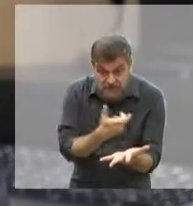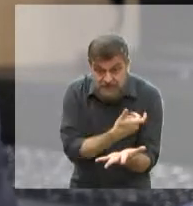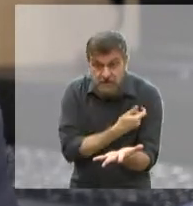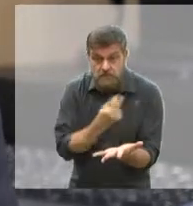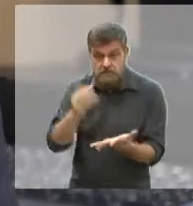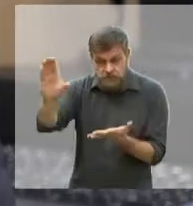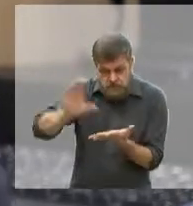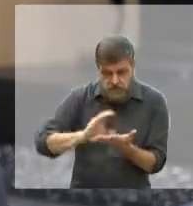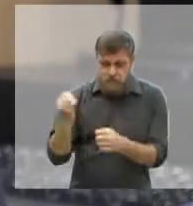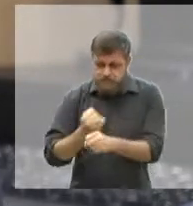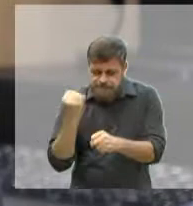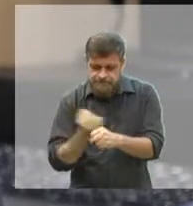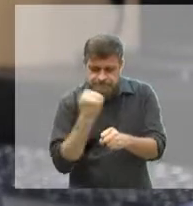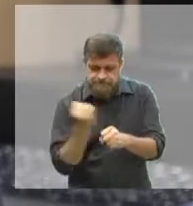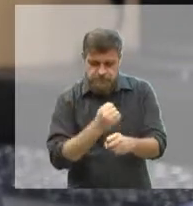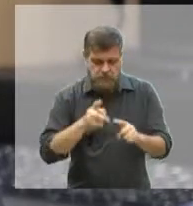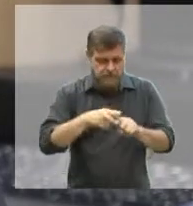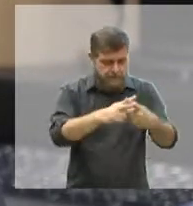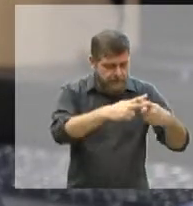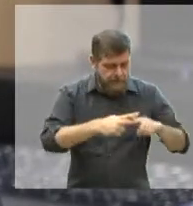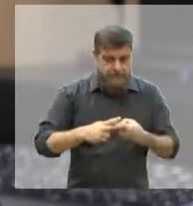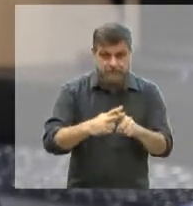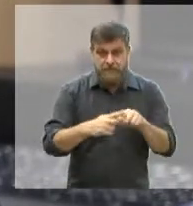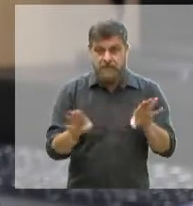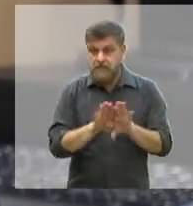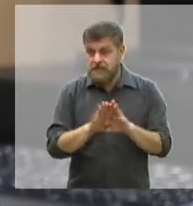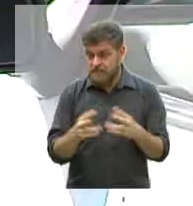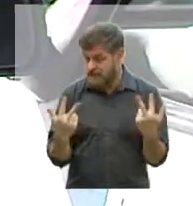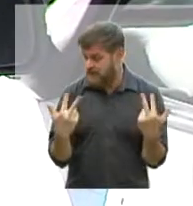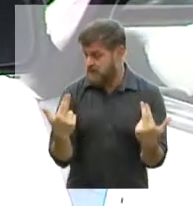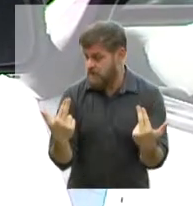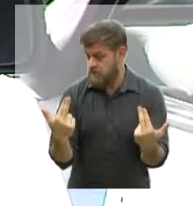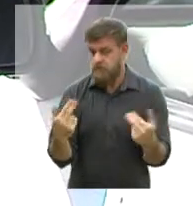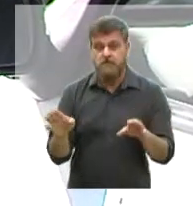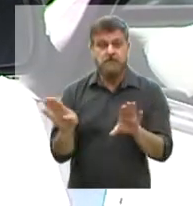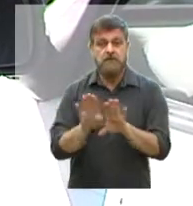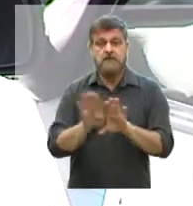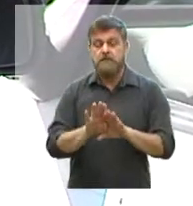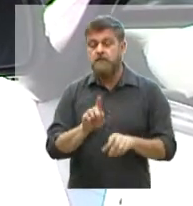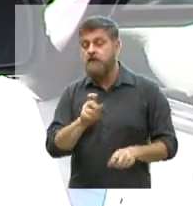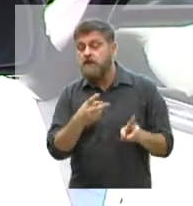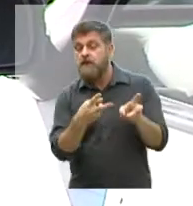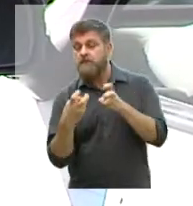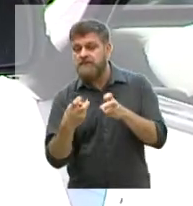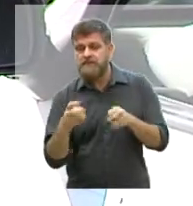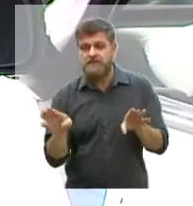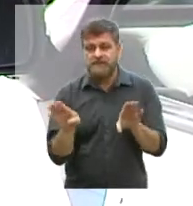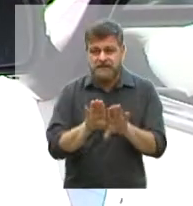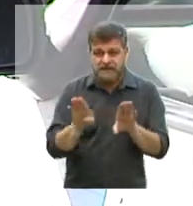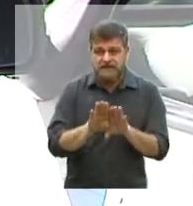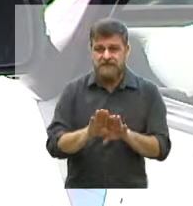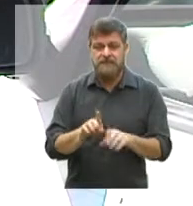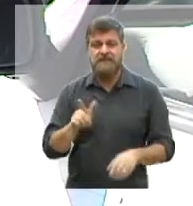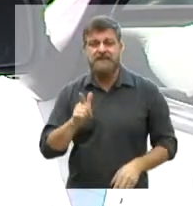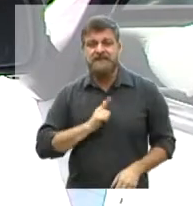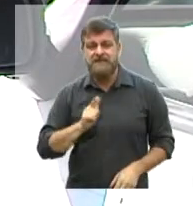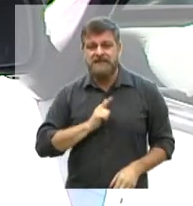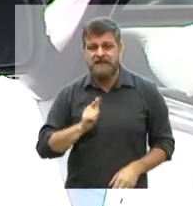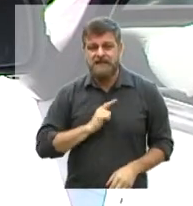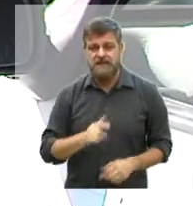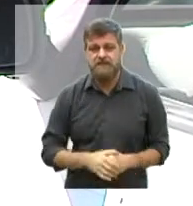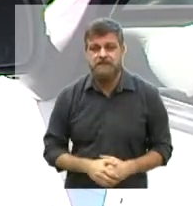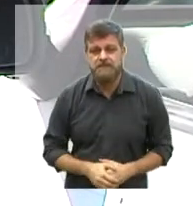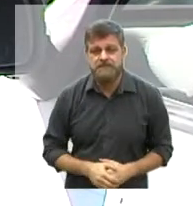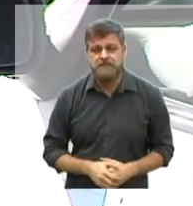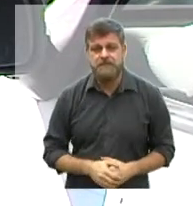da AME, mas é interessante porque, ao mesmo tempo que isso aconteceu, a gente viu um esvaziamento importante